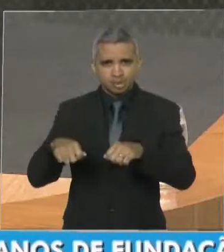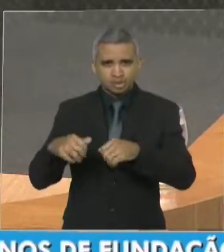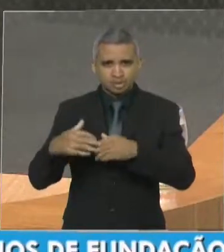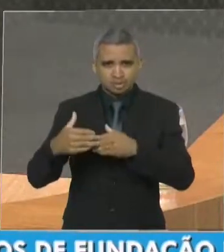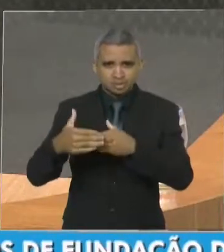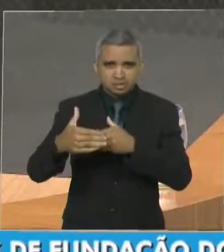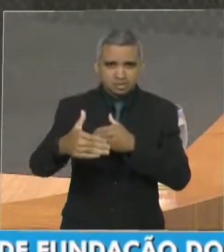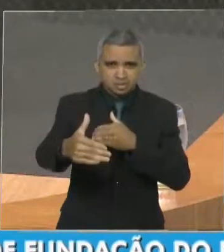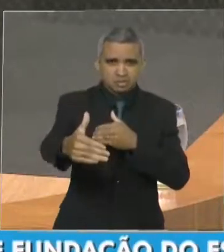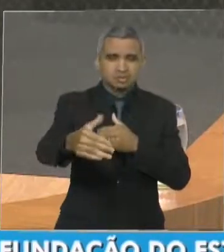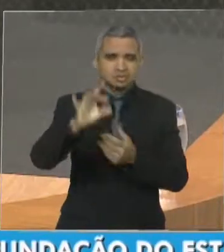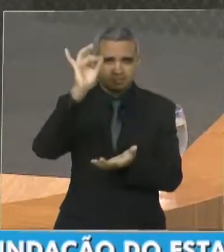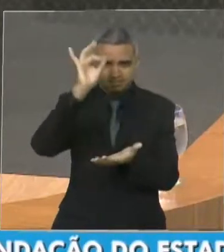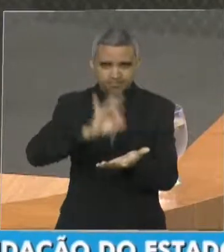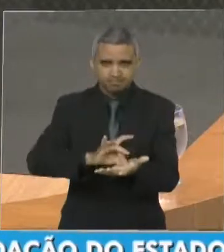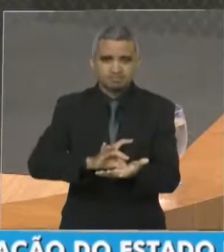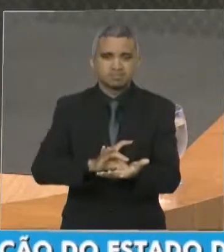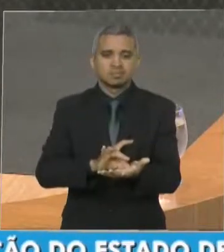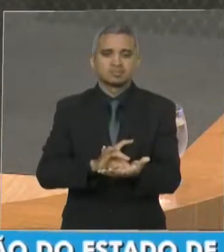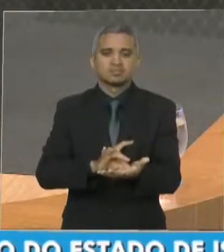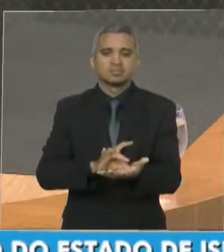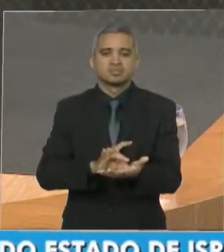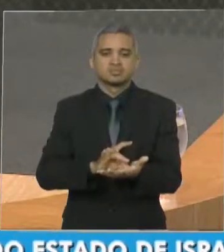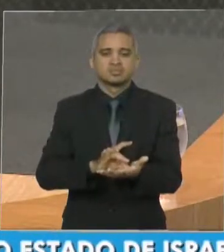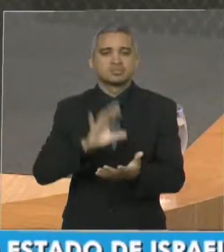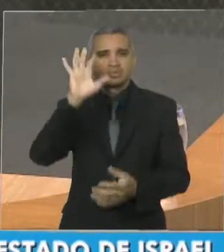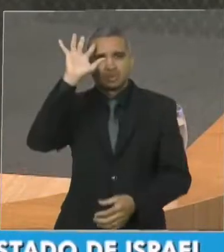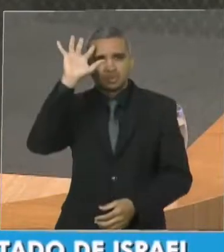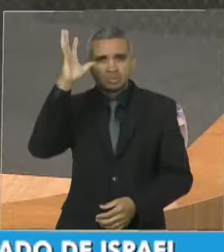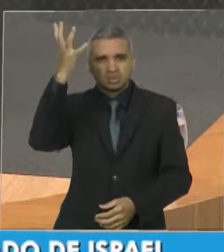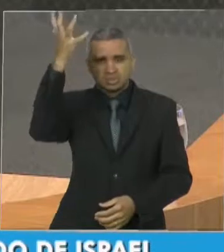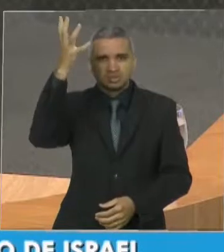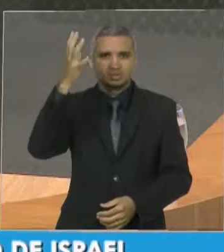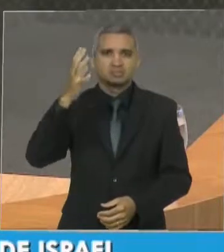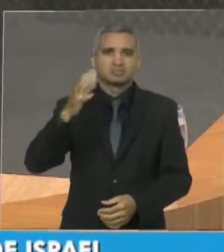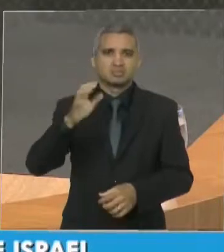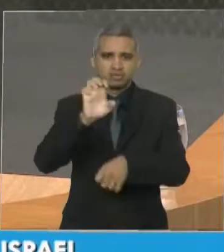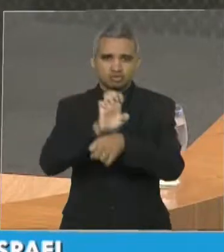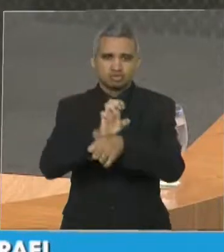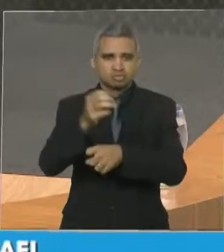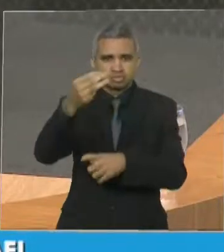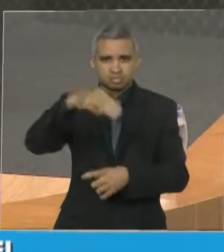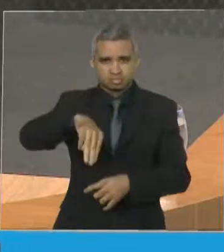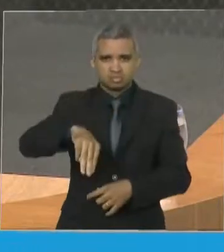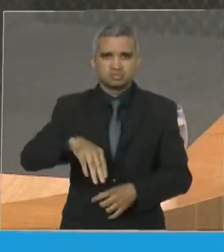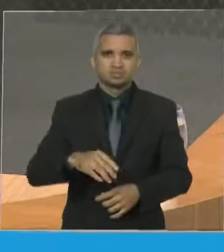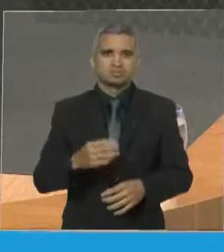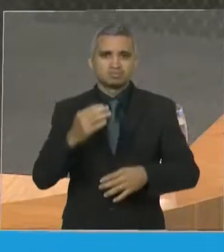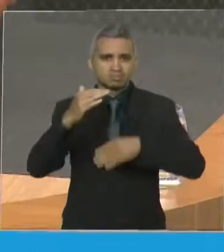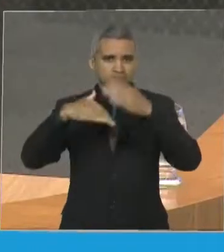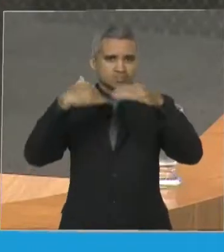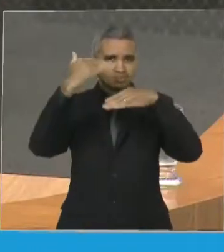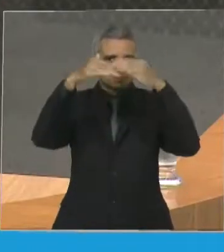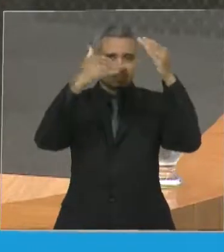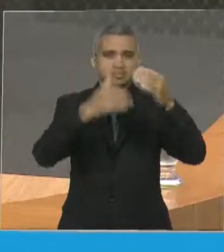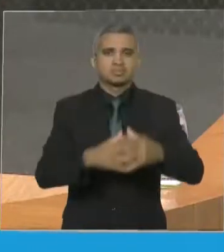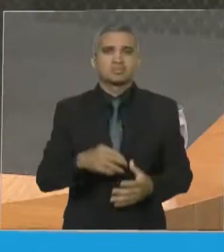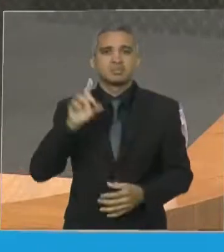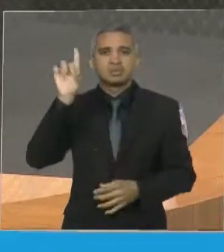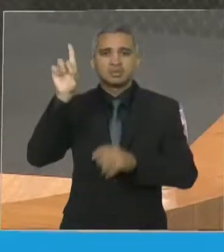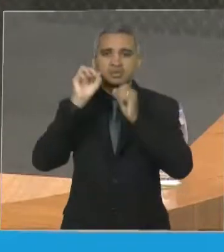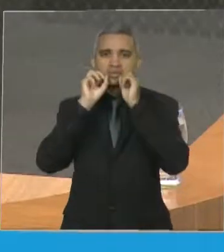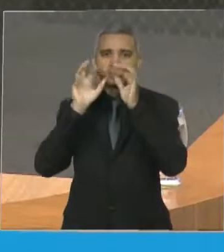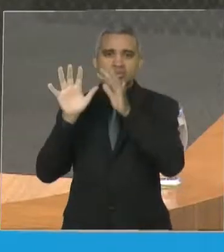concretizar de fato em realizações para o nosso Estado. Que Deus abençoe o Estado de Israel. Parabéns